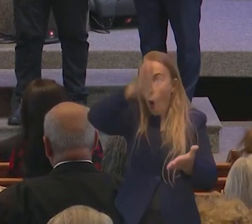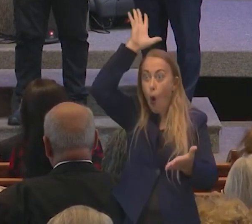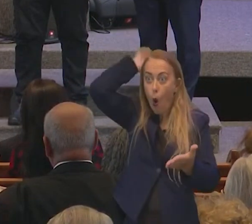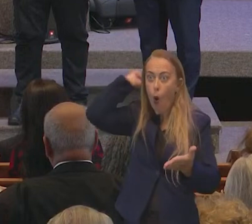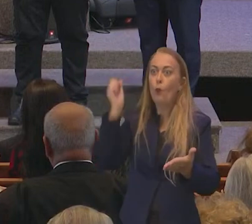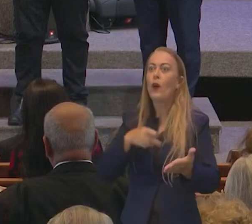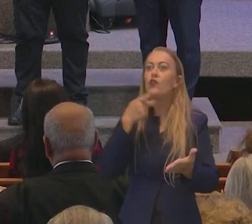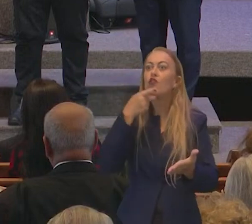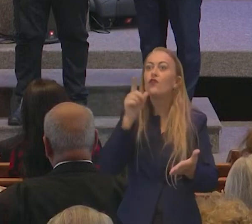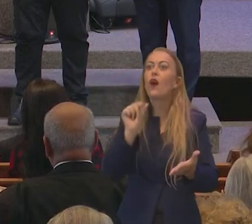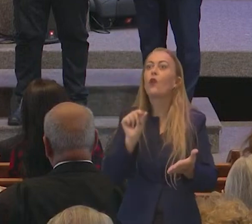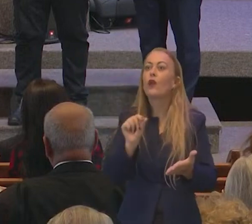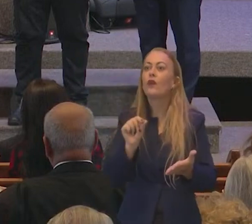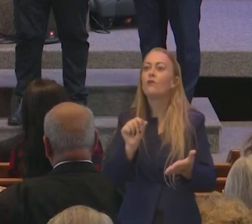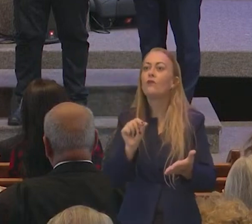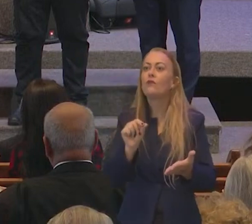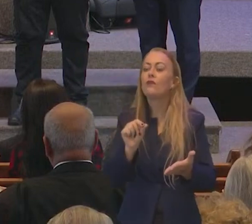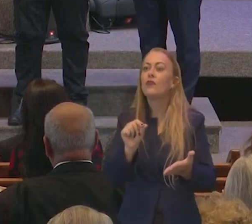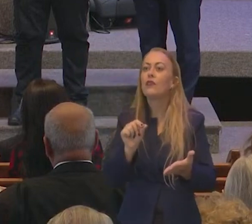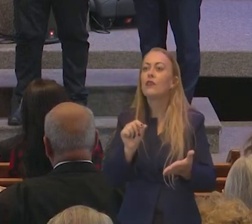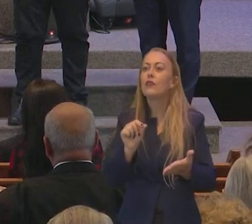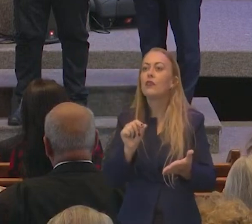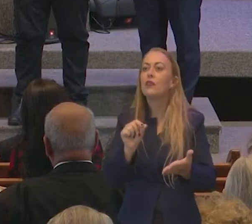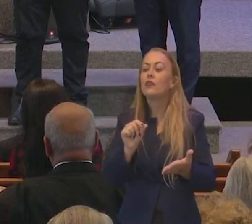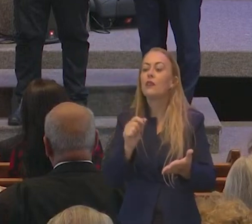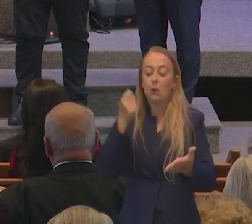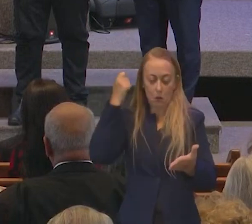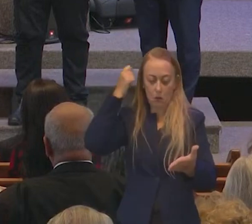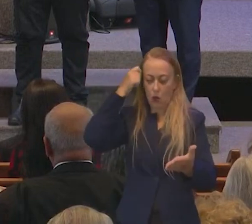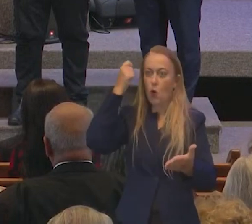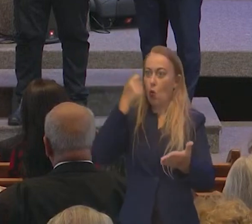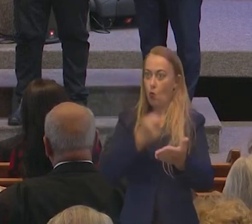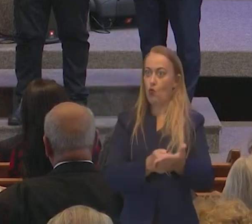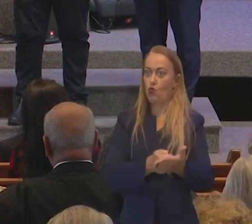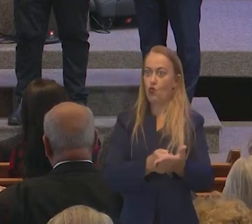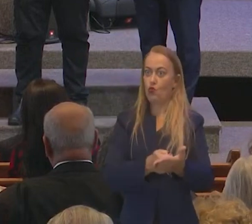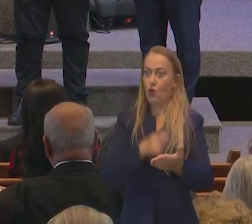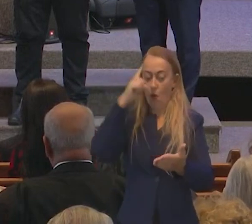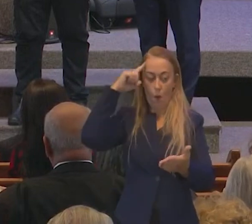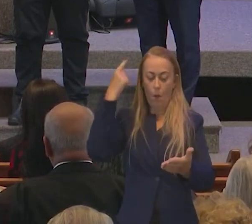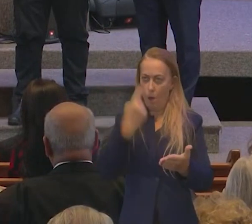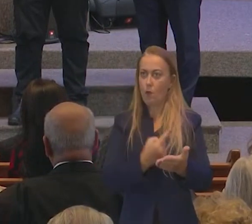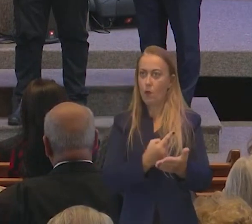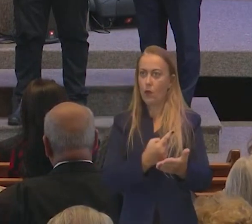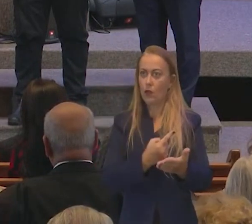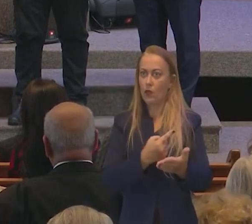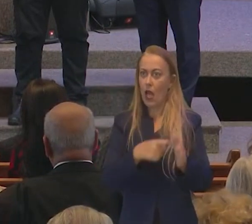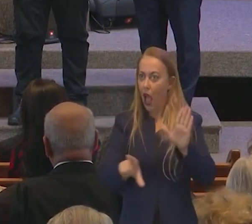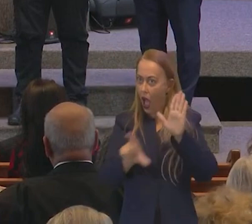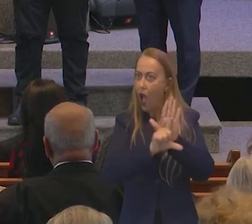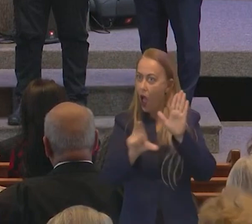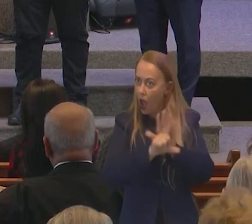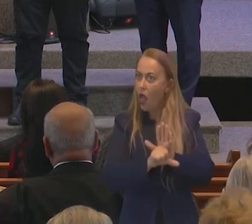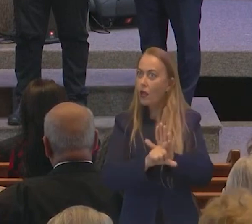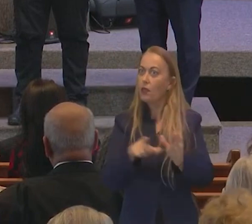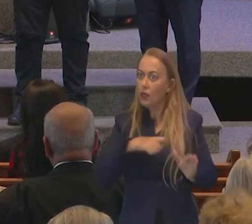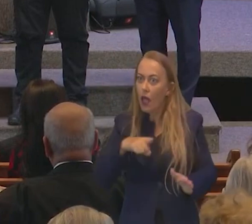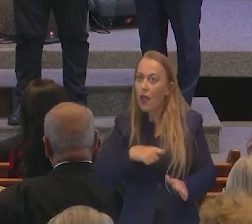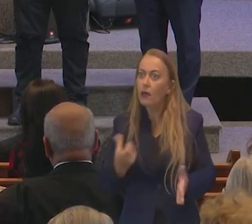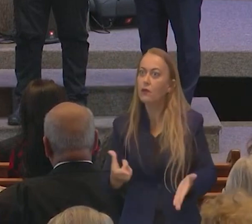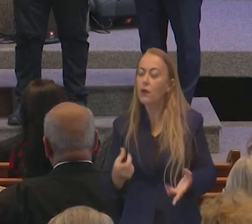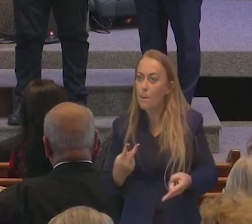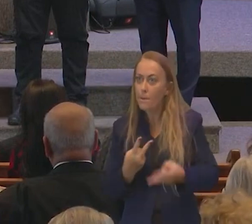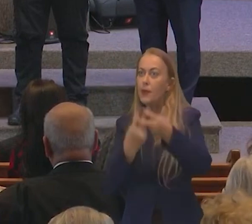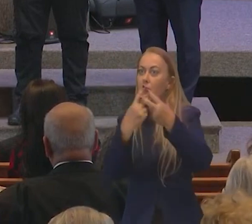isso, que a autoridade existe para aquele que comete crime. A legislação penal existe